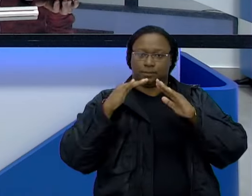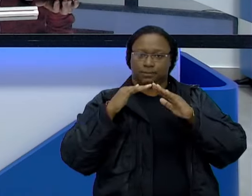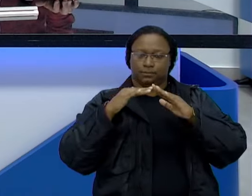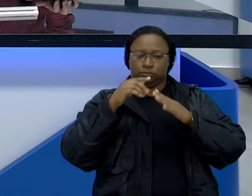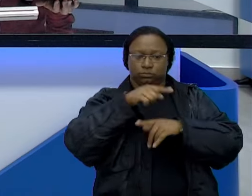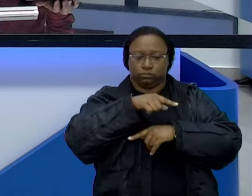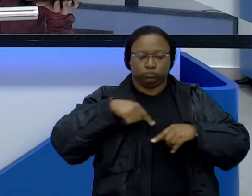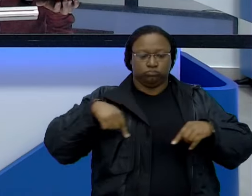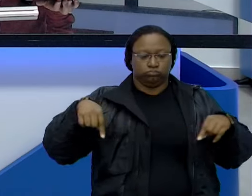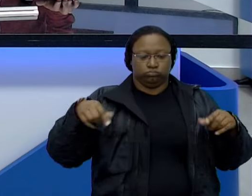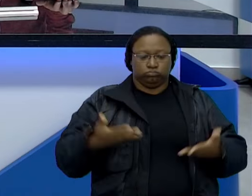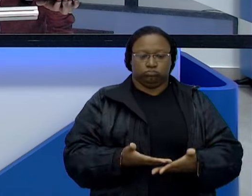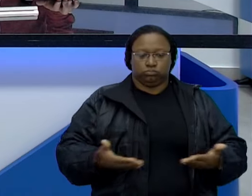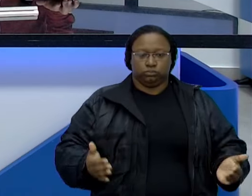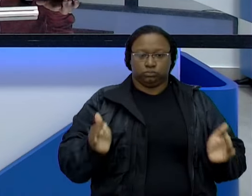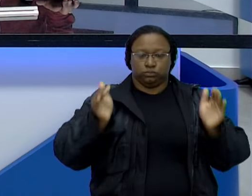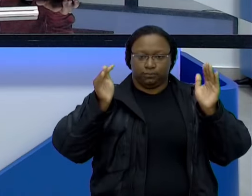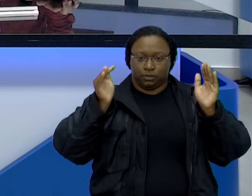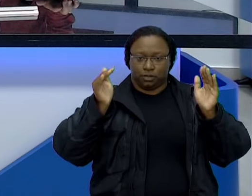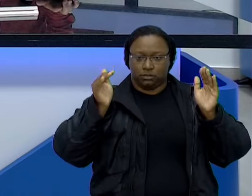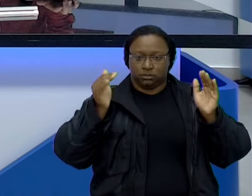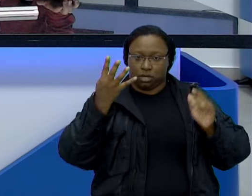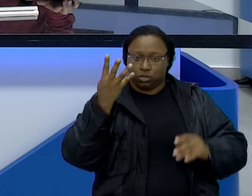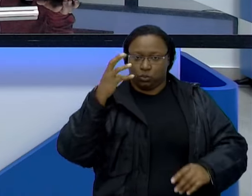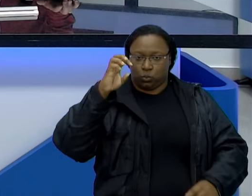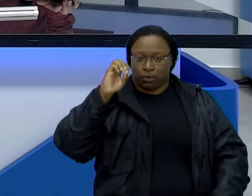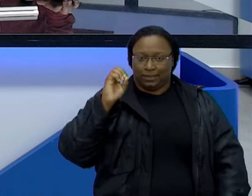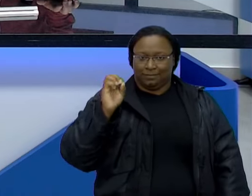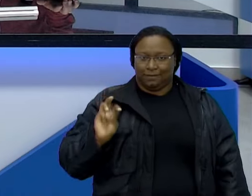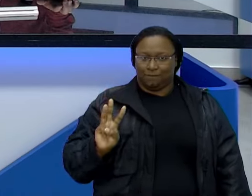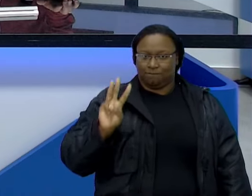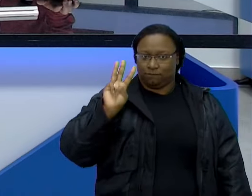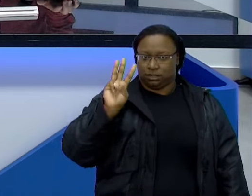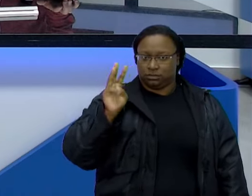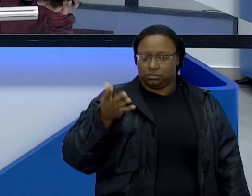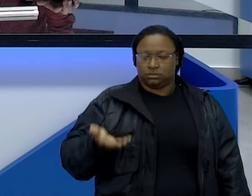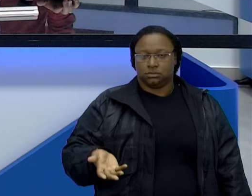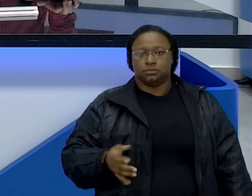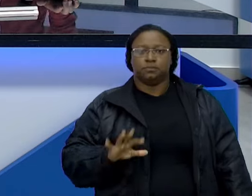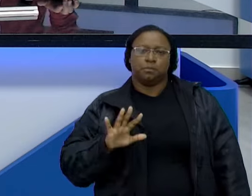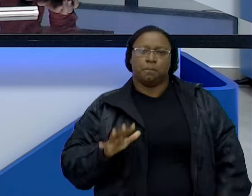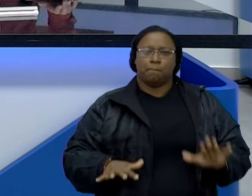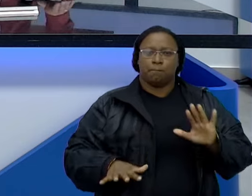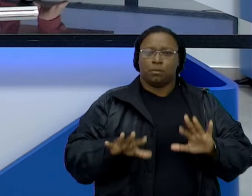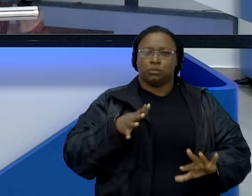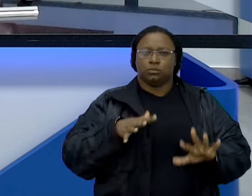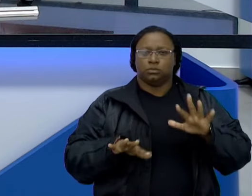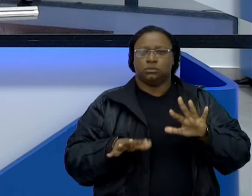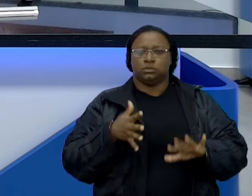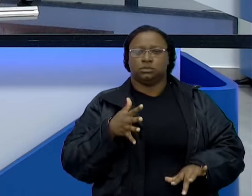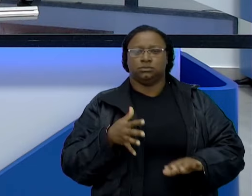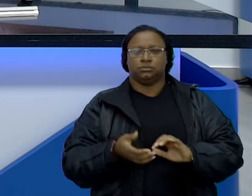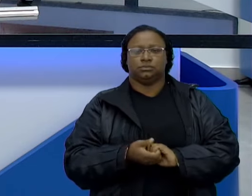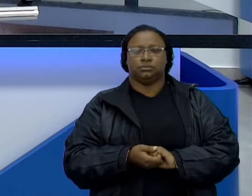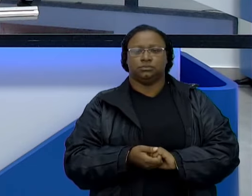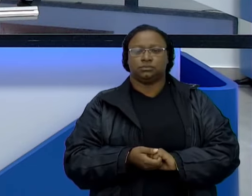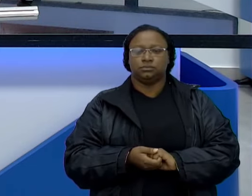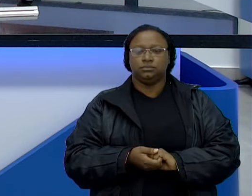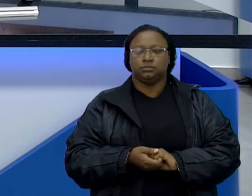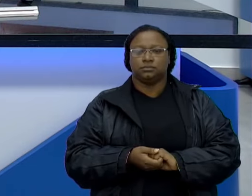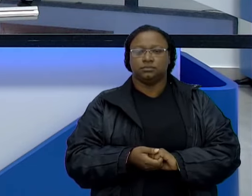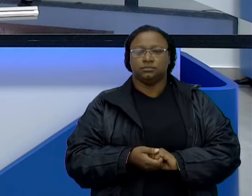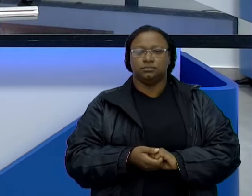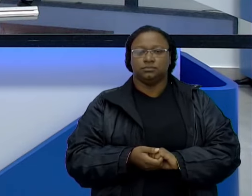aqui, uma lâmpada de 40 watts, mais ou menos, em